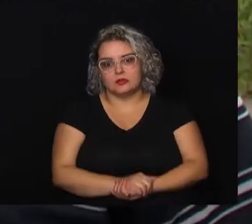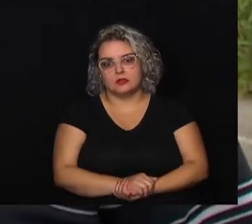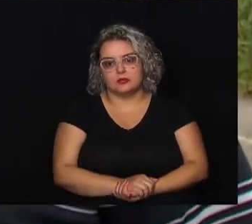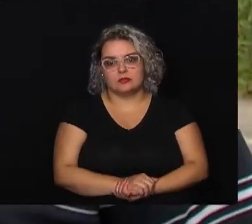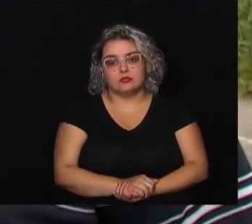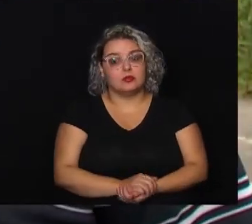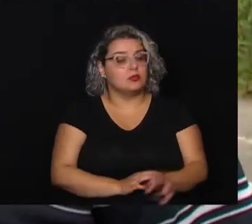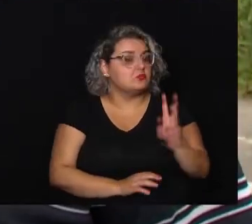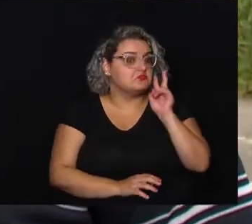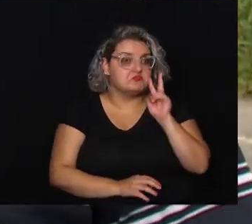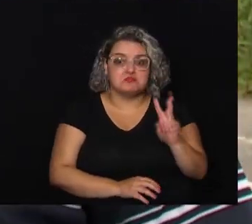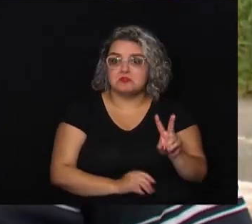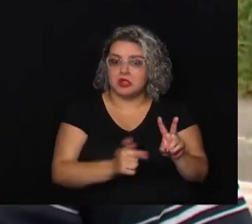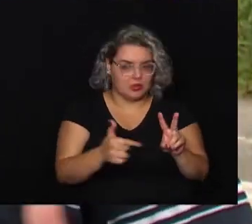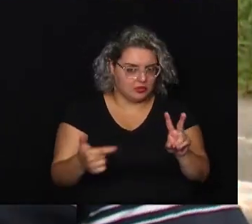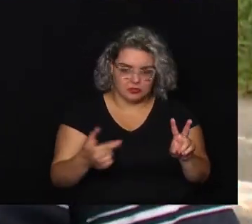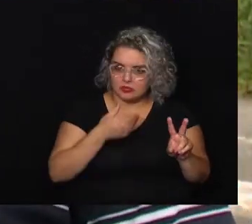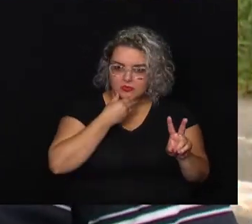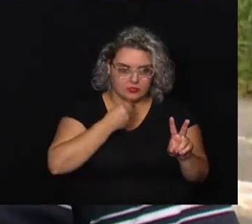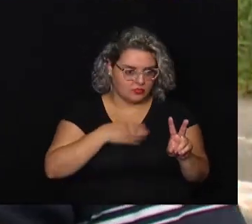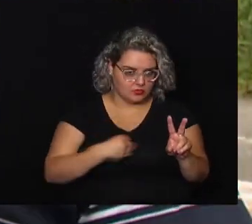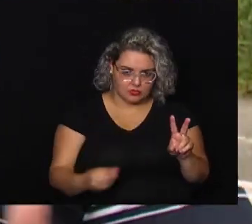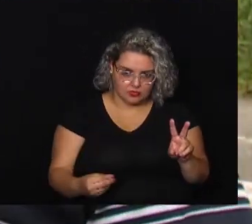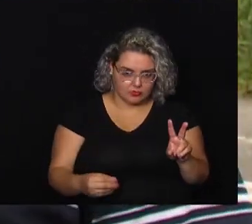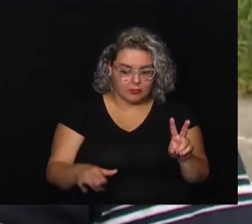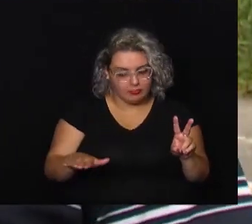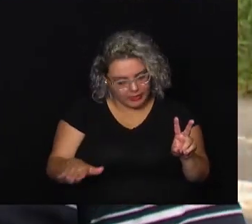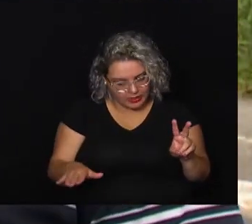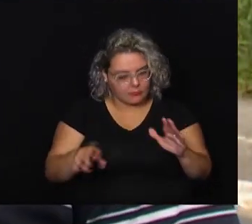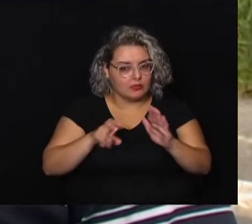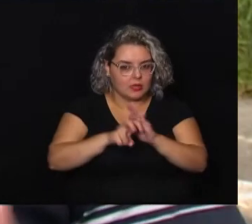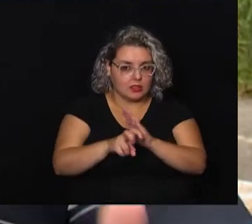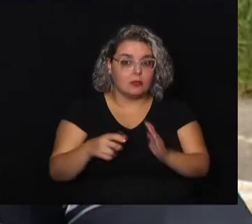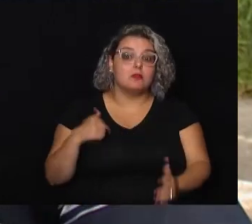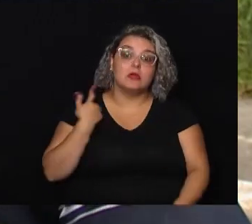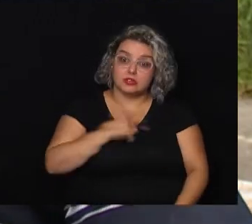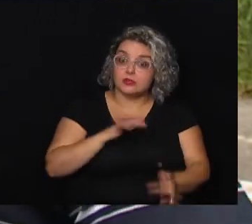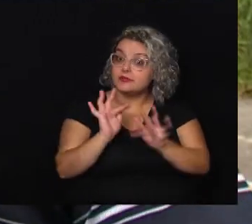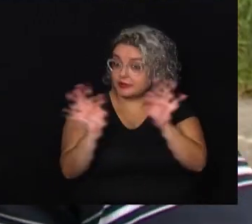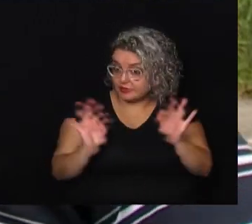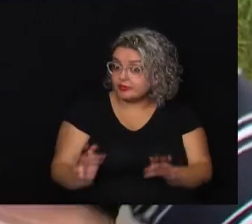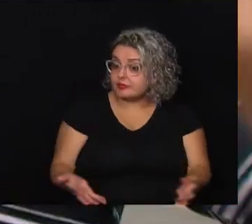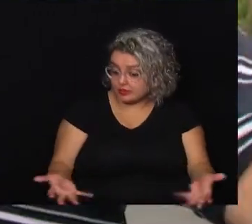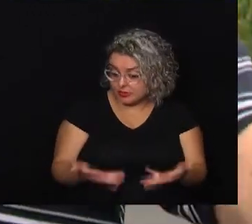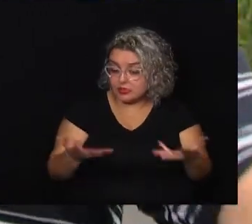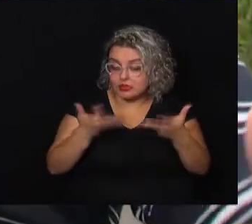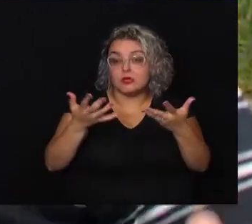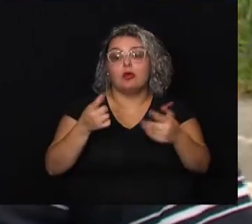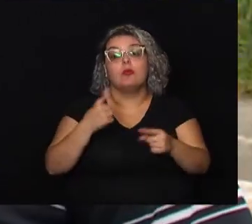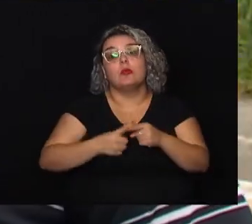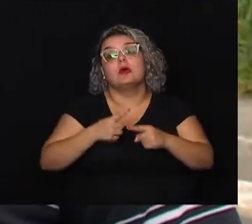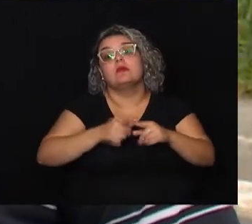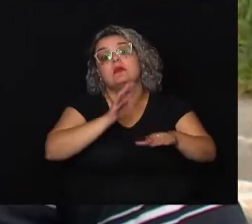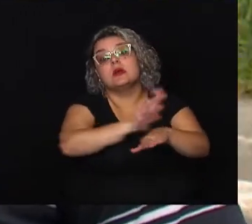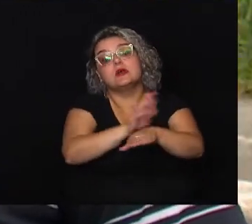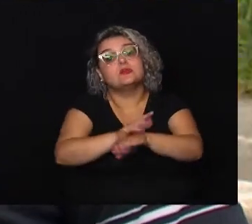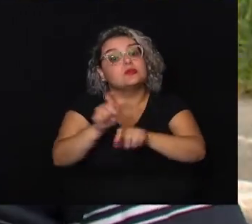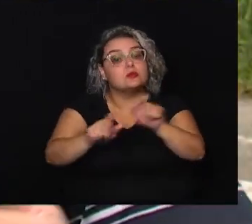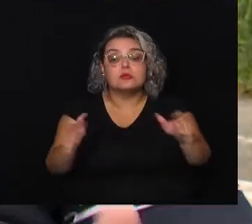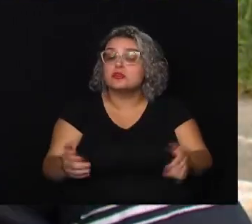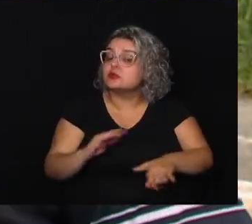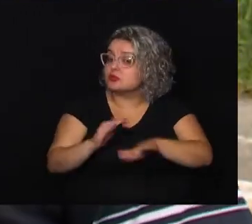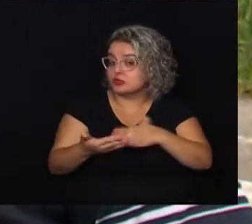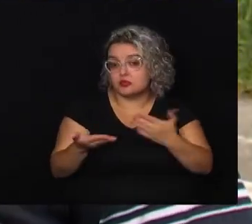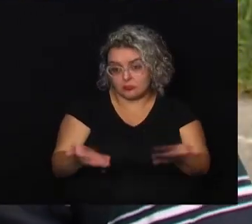vejo, eu não tenho criança pequena para creche, mas a gente fica contente com essa iniciativa porque vai ajudar muitas pessoas aqui no